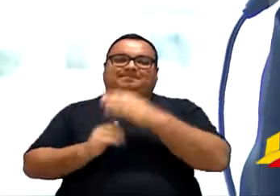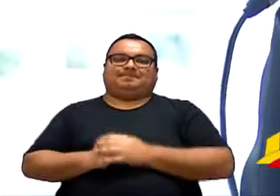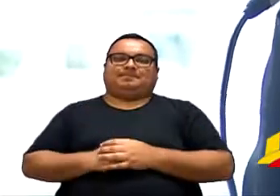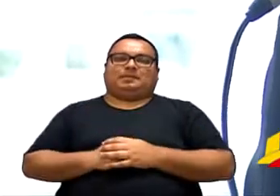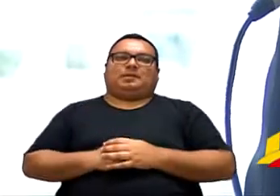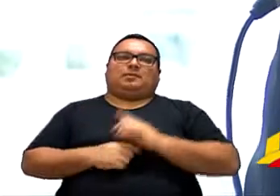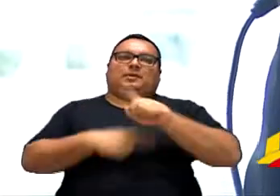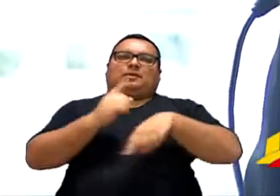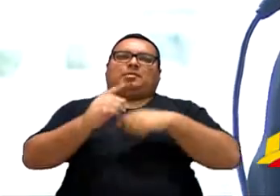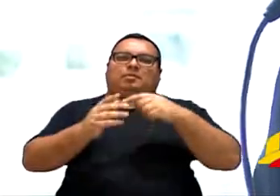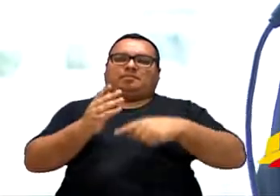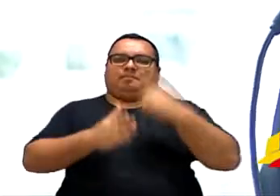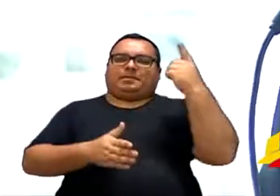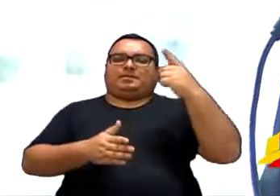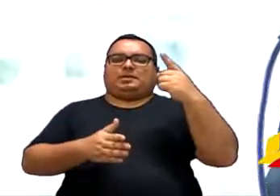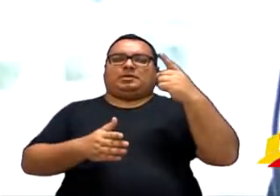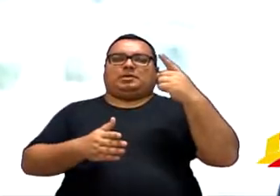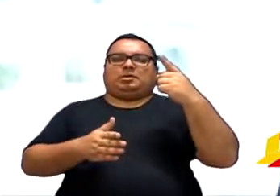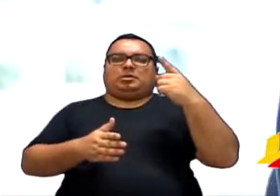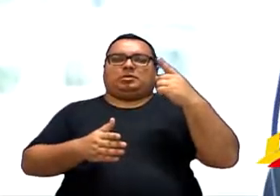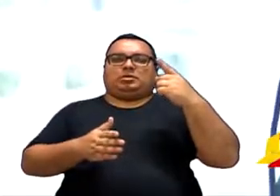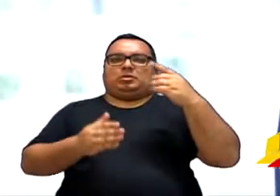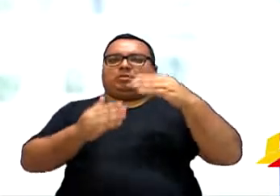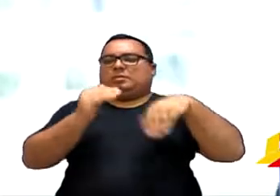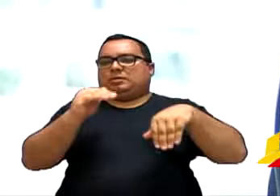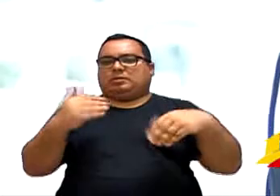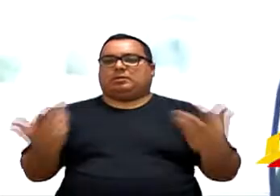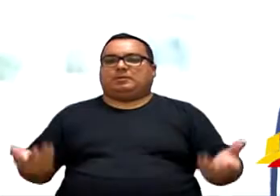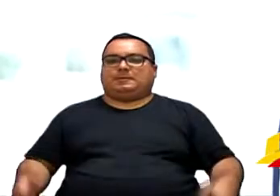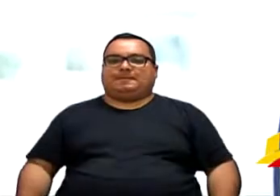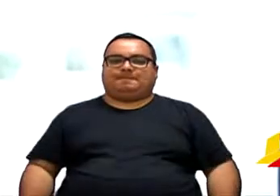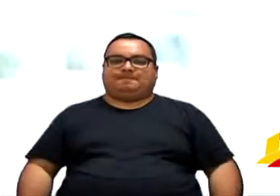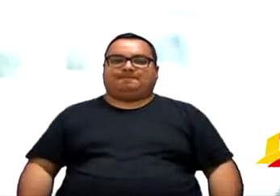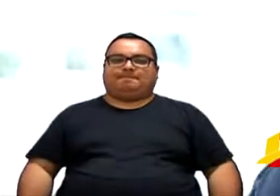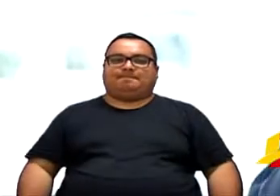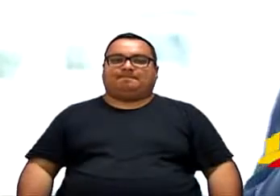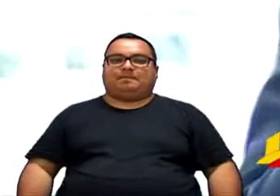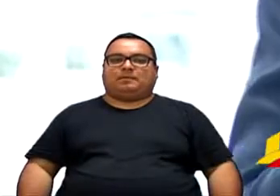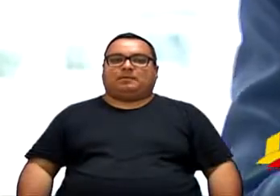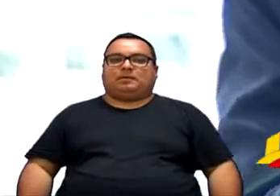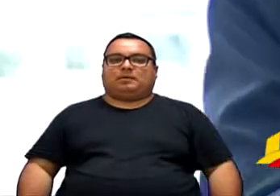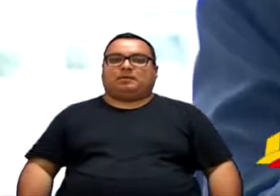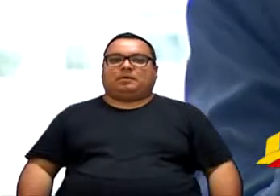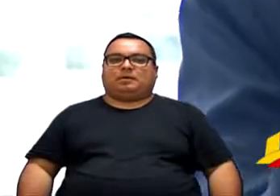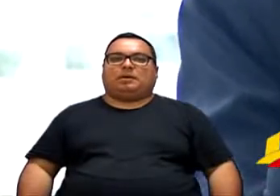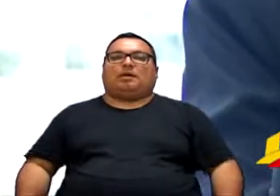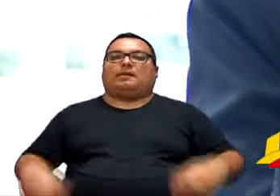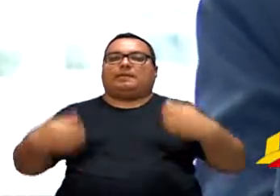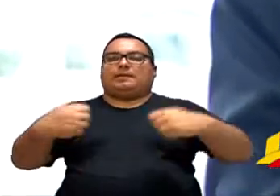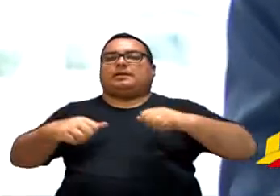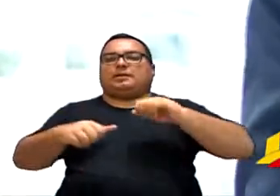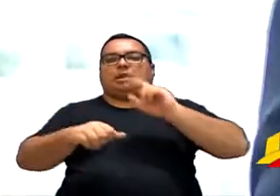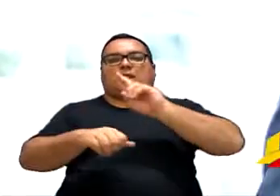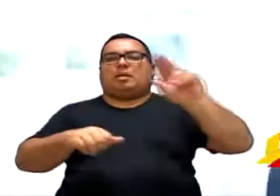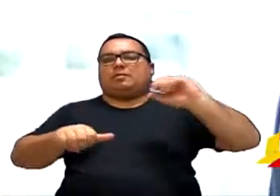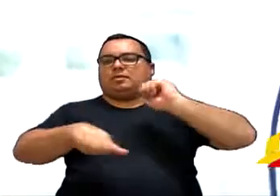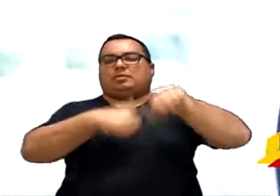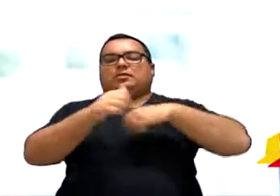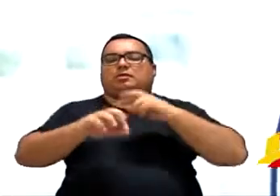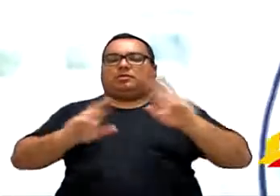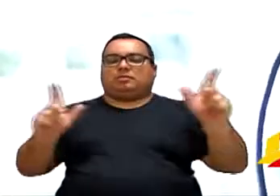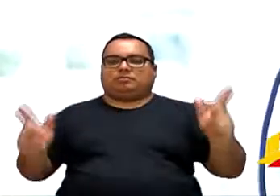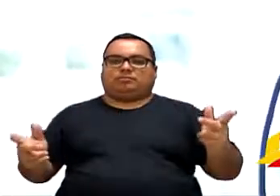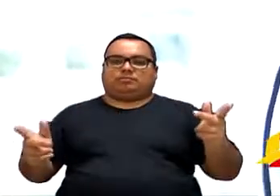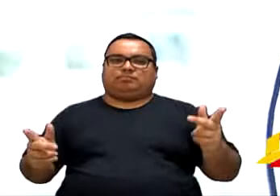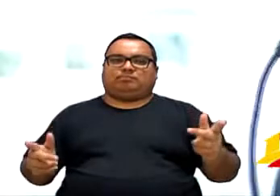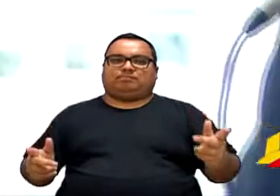inconstitucional E daí Porque você vai estudar qual foi o motivo ah precisa mudar o nome da feira acho